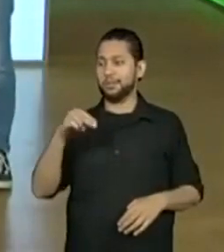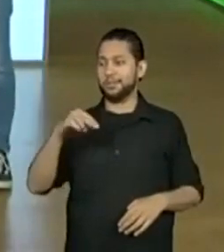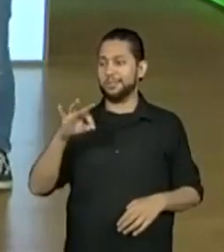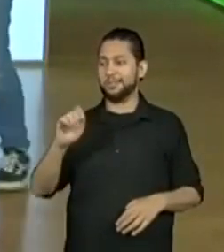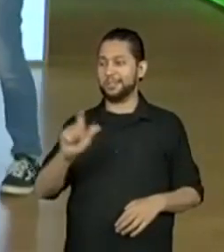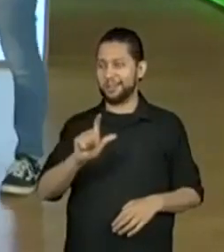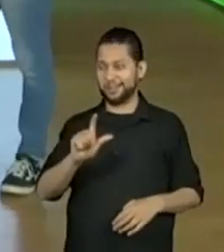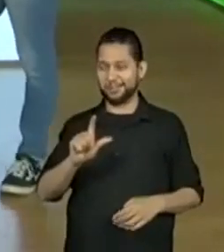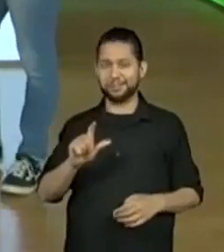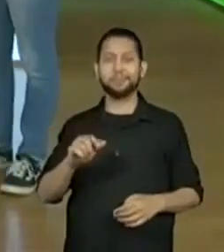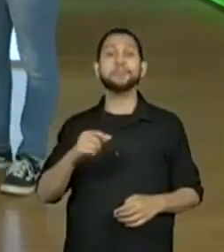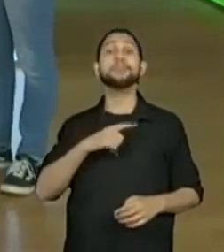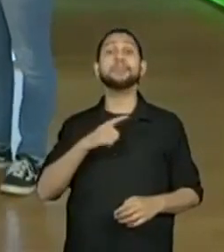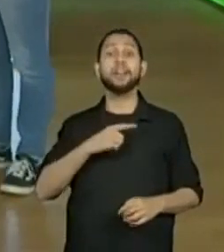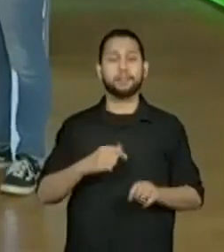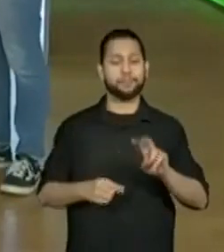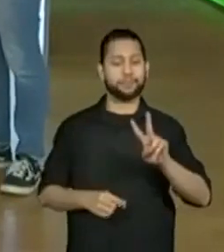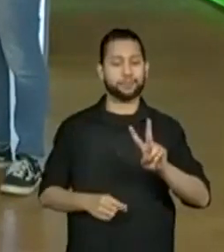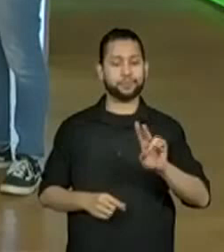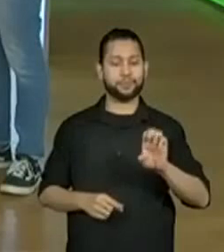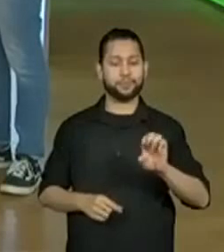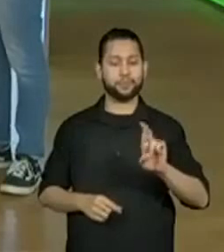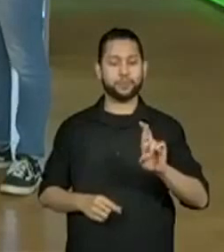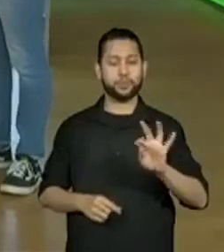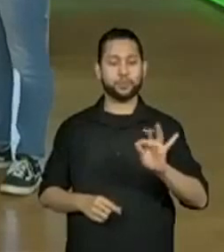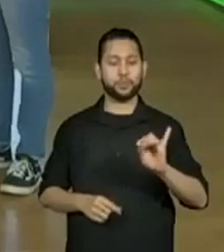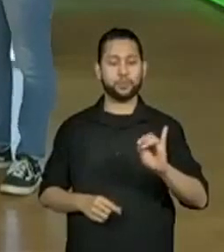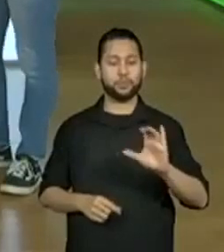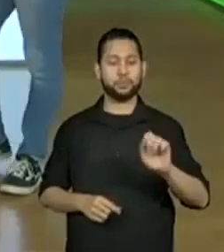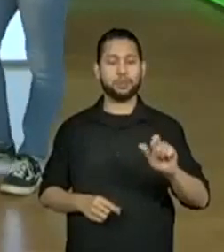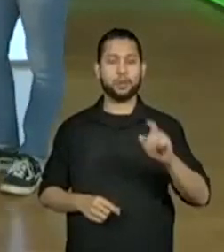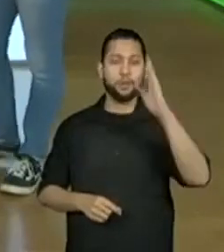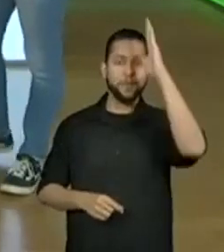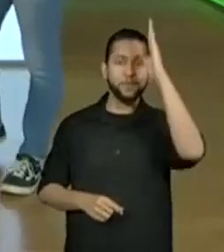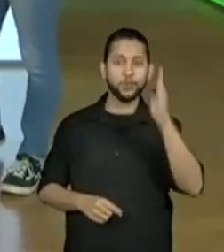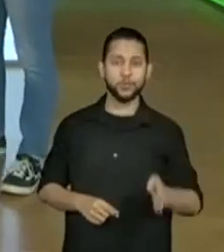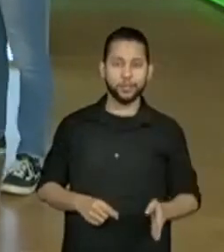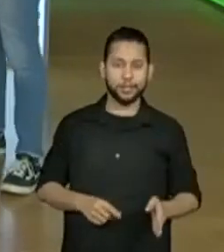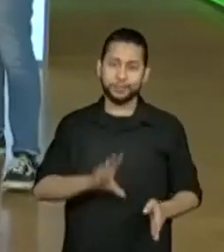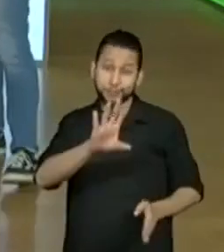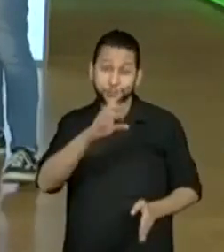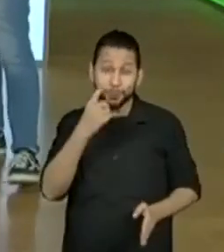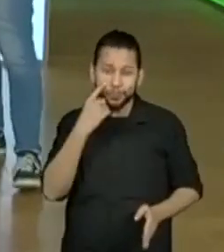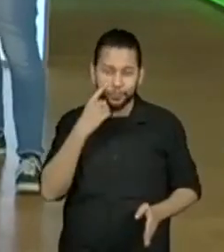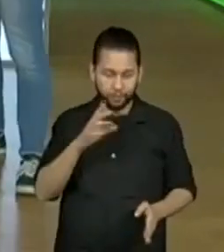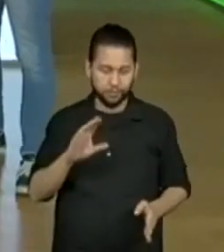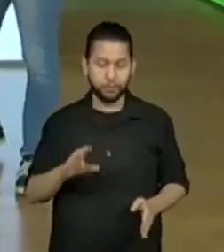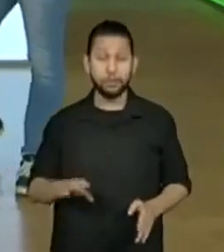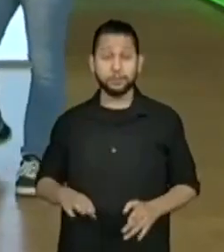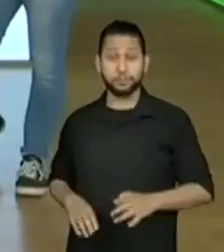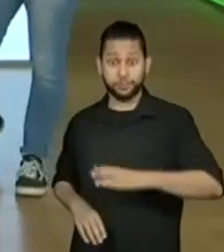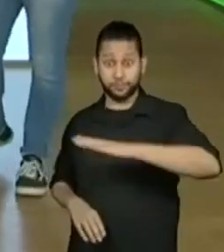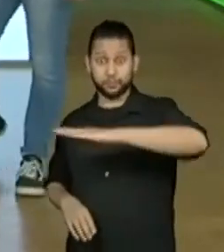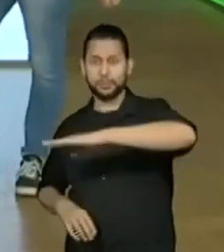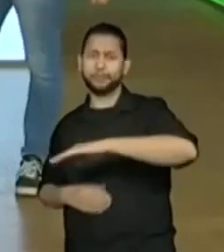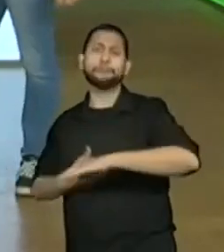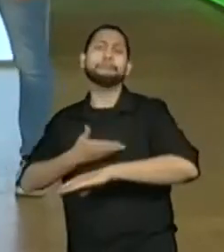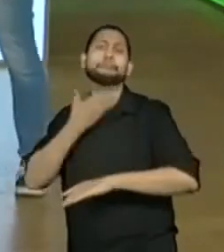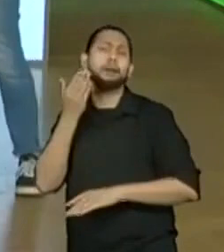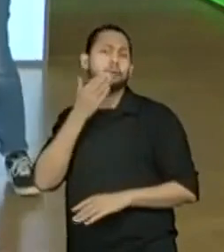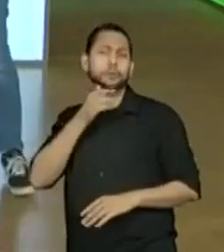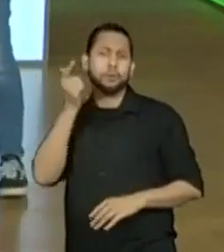vertical, horizontal, o que seria isso, tá, professor? Tem uma regrinha que é fácil para você entender. Inclusive,